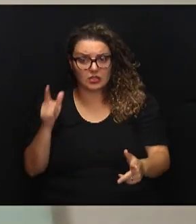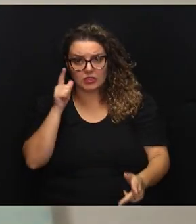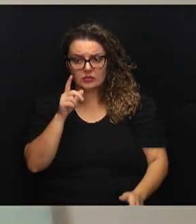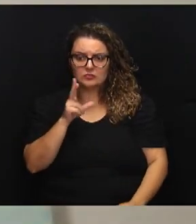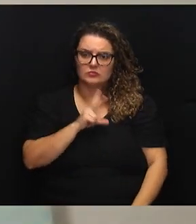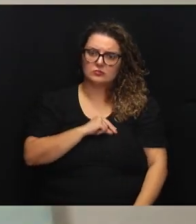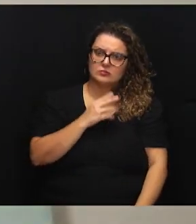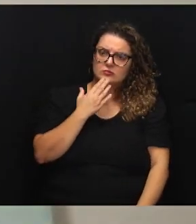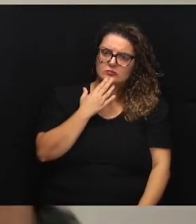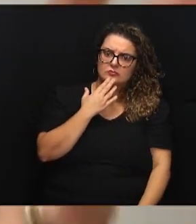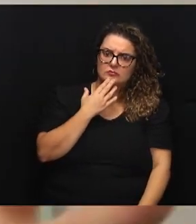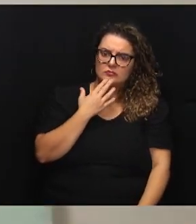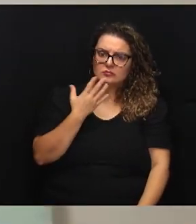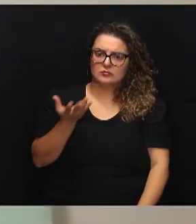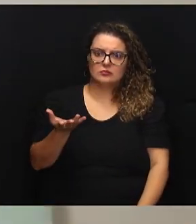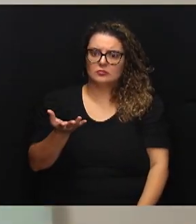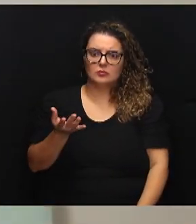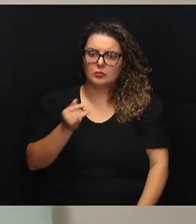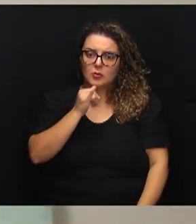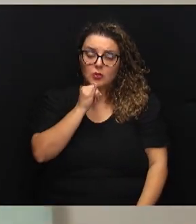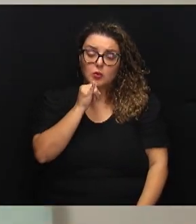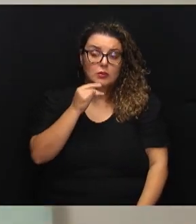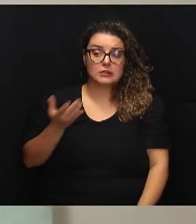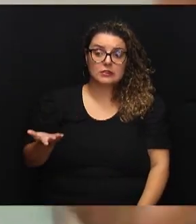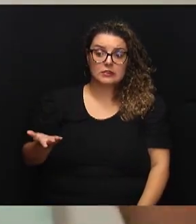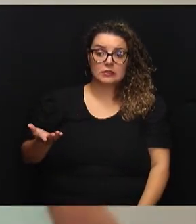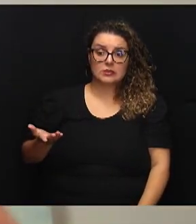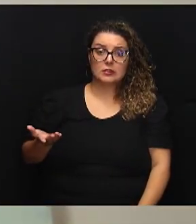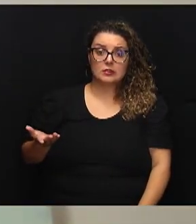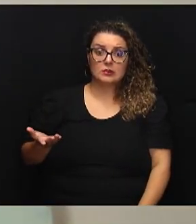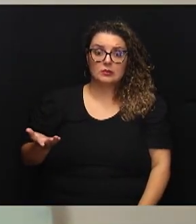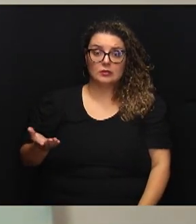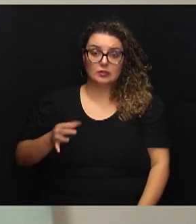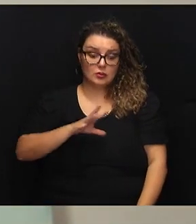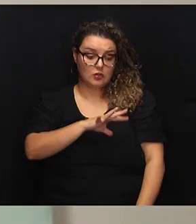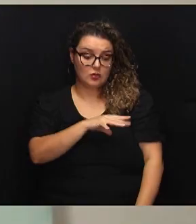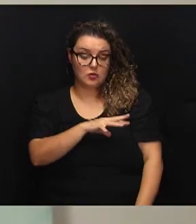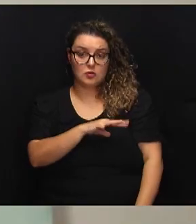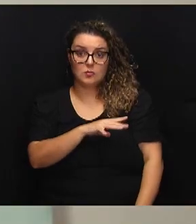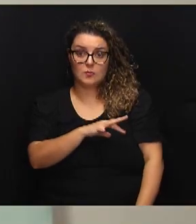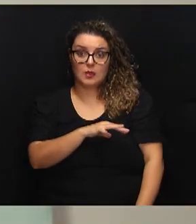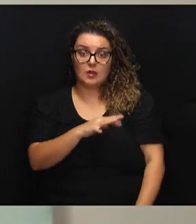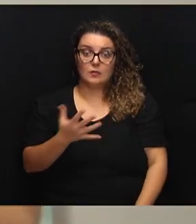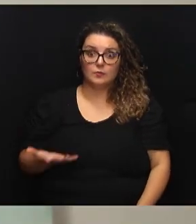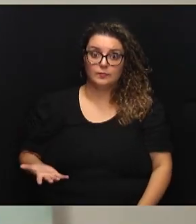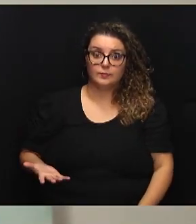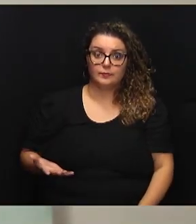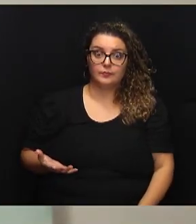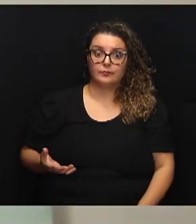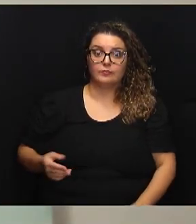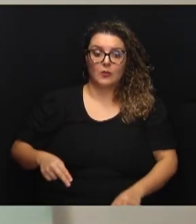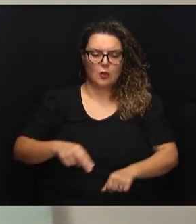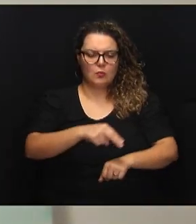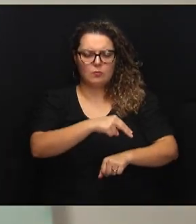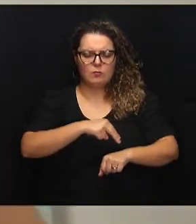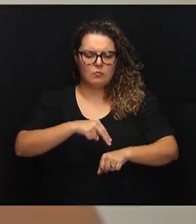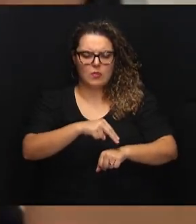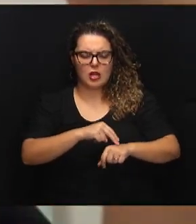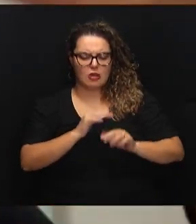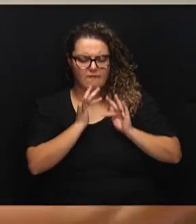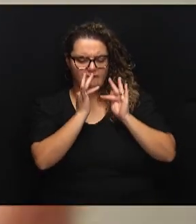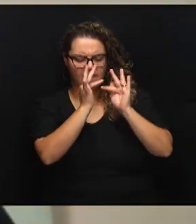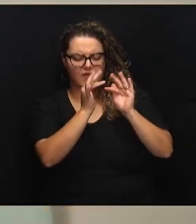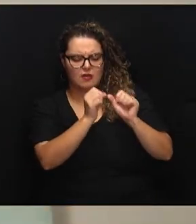poxa, vou dar um exemplo aqui, o Corinthians, né? O Corinthians é uma nação fiel, uma torcida que está